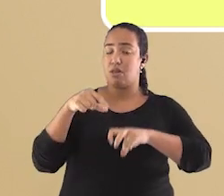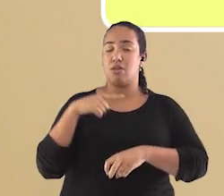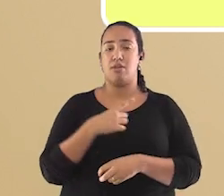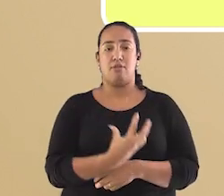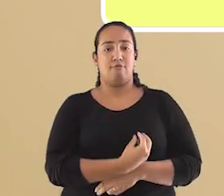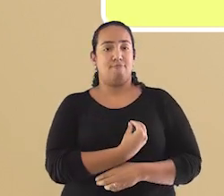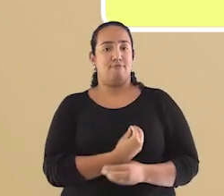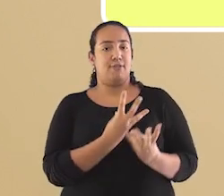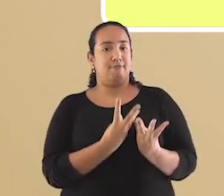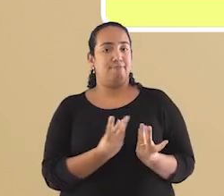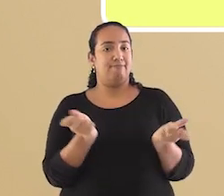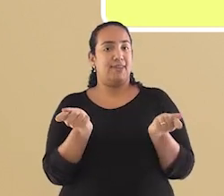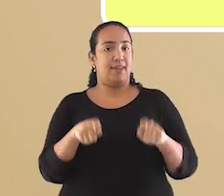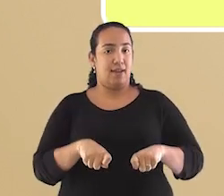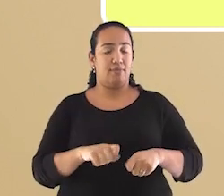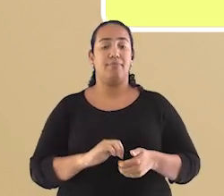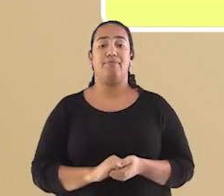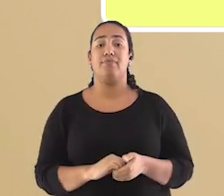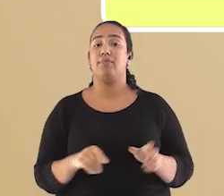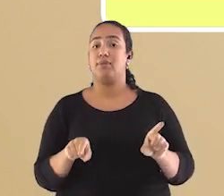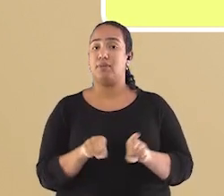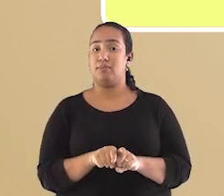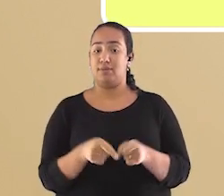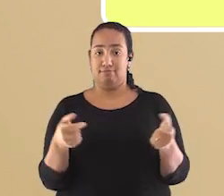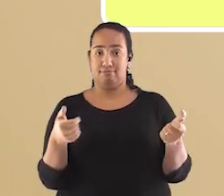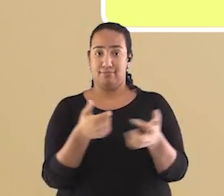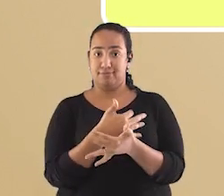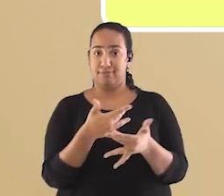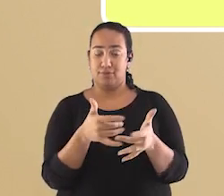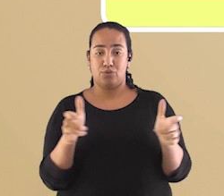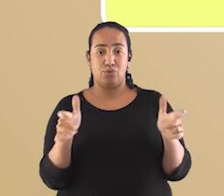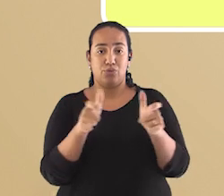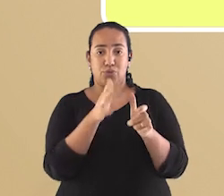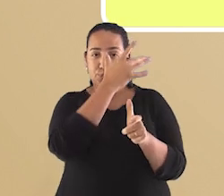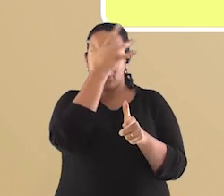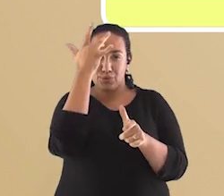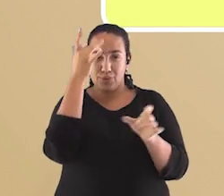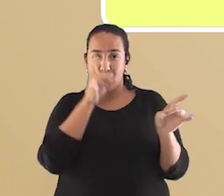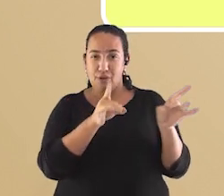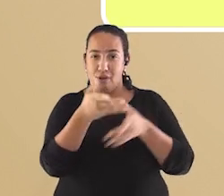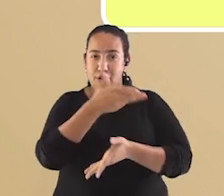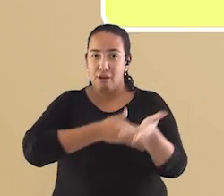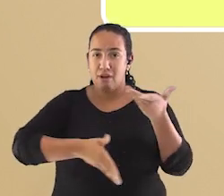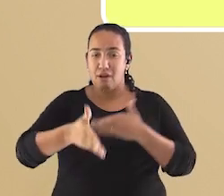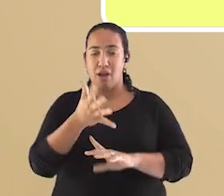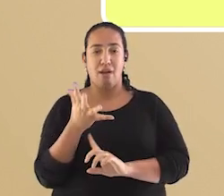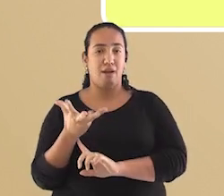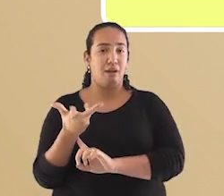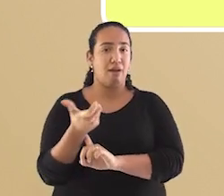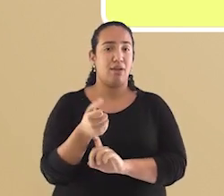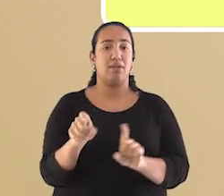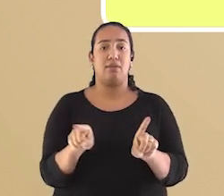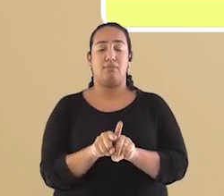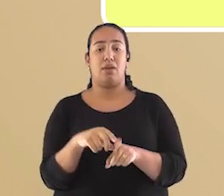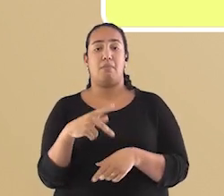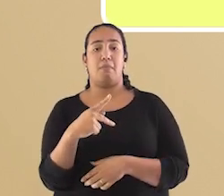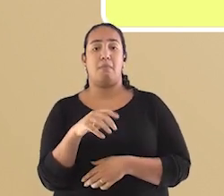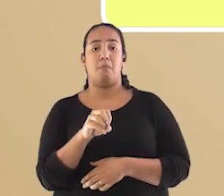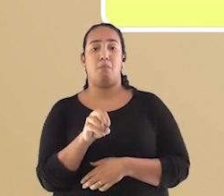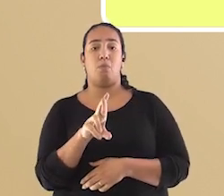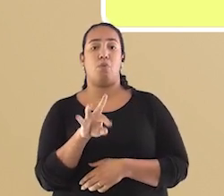sua subsistência. E o núcleo urbano, formado pelo pequeno comércio, oficina de artesão e o porto,